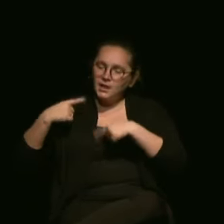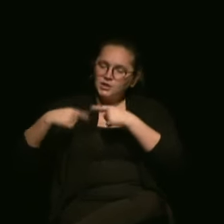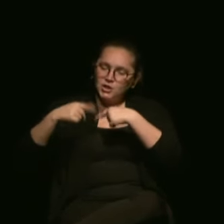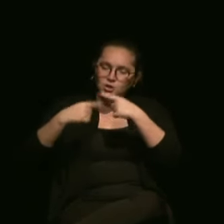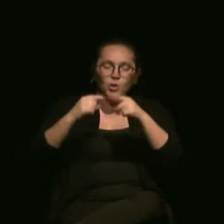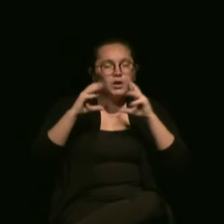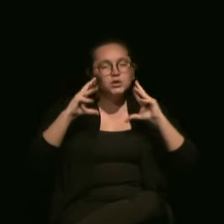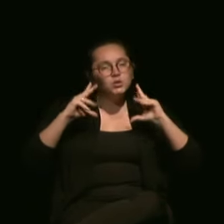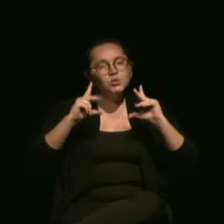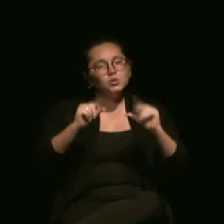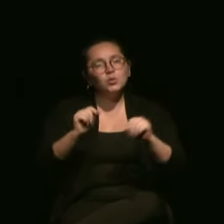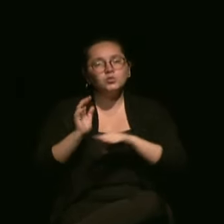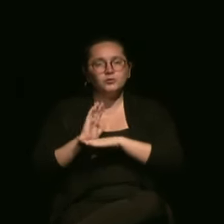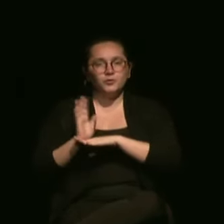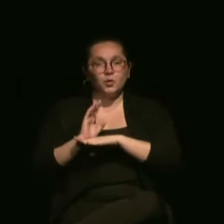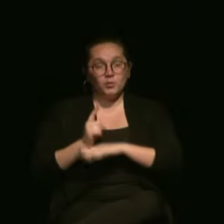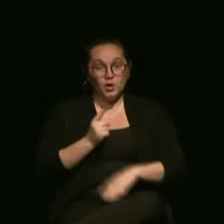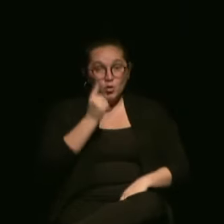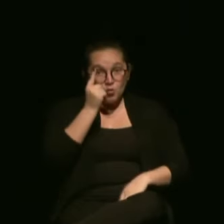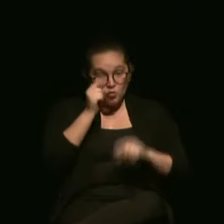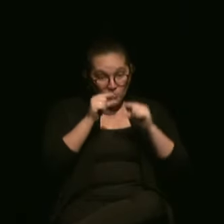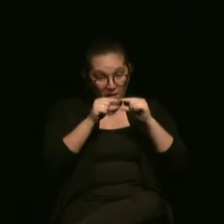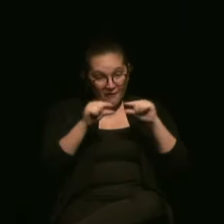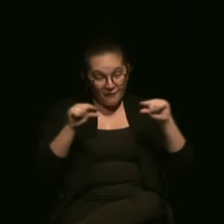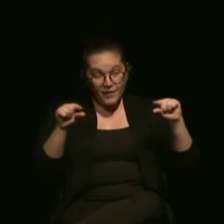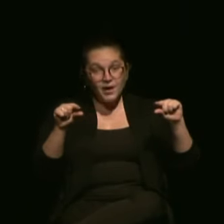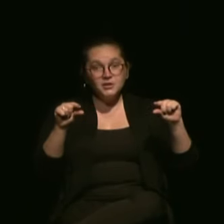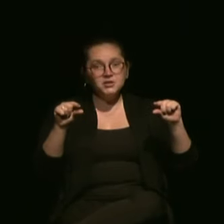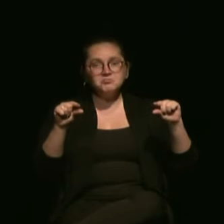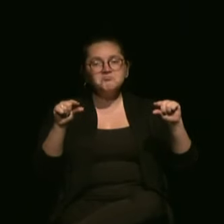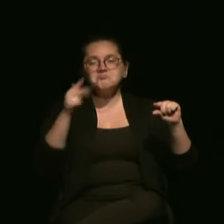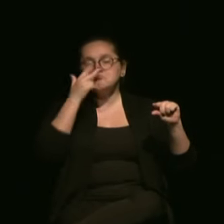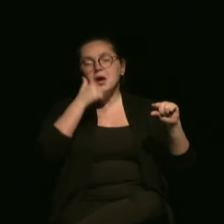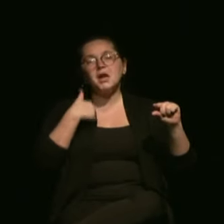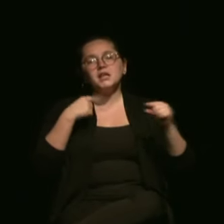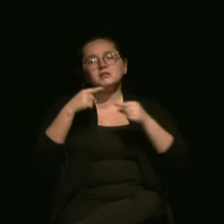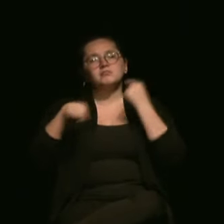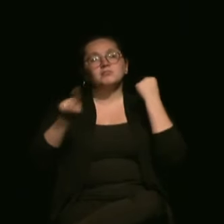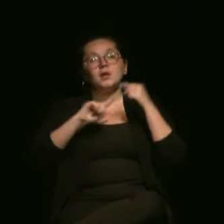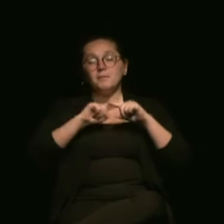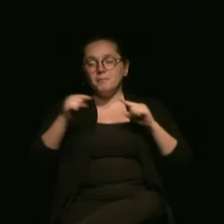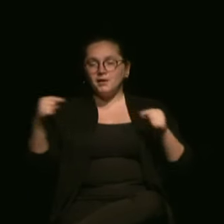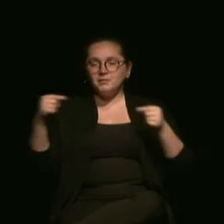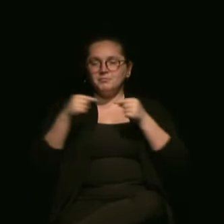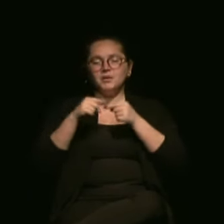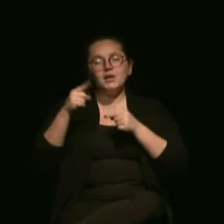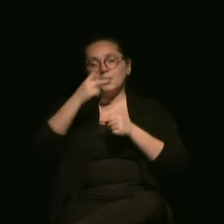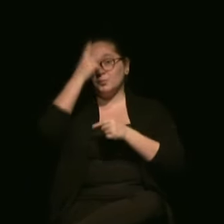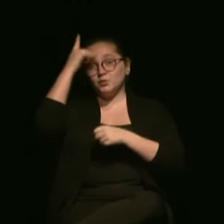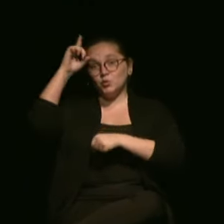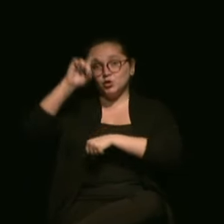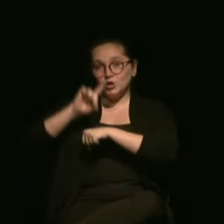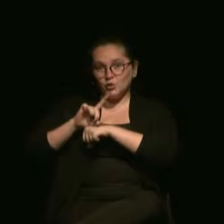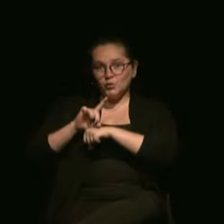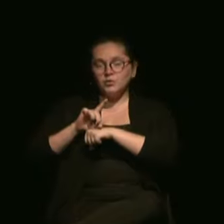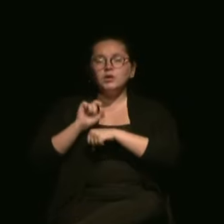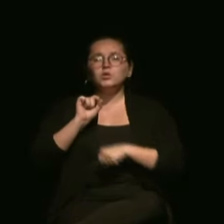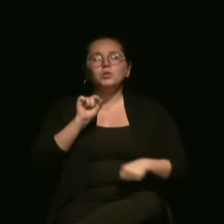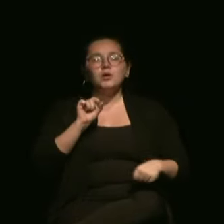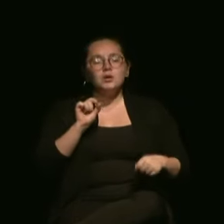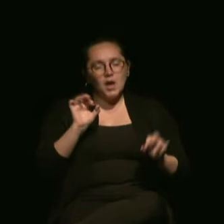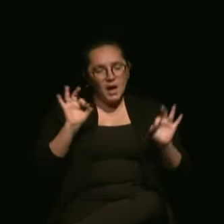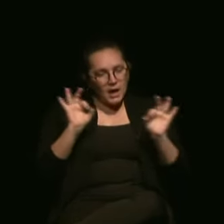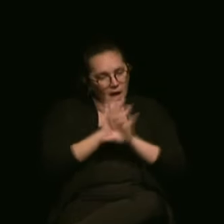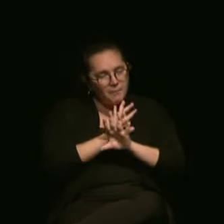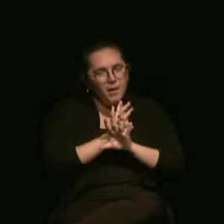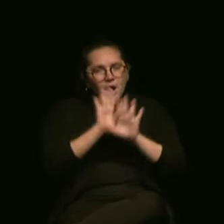filmes. Uma frase aparentemente anódina, que faz eco à convicção do diretor de que é impossível concluir,